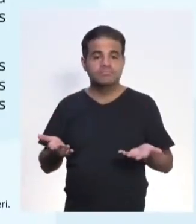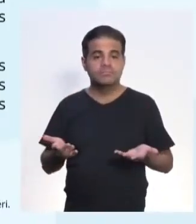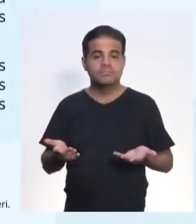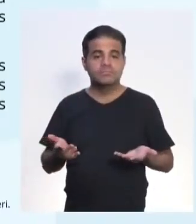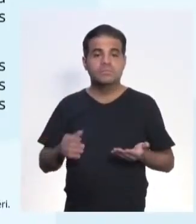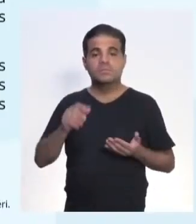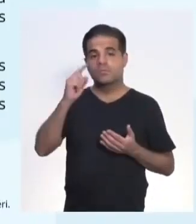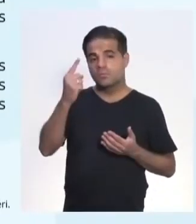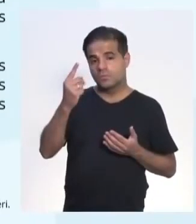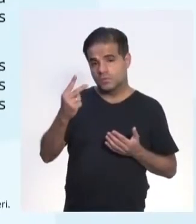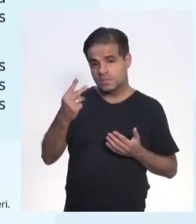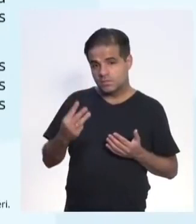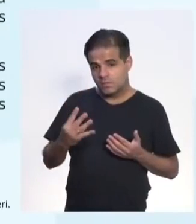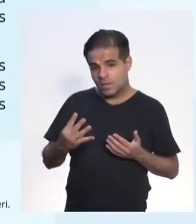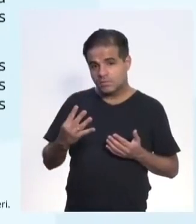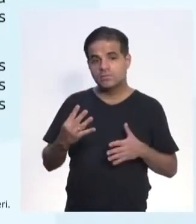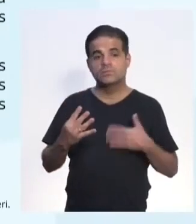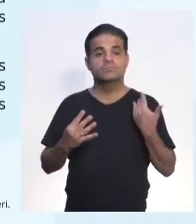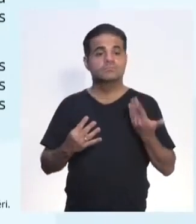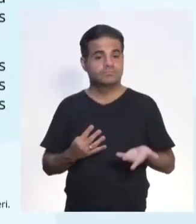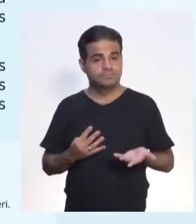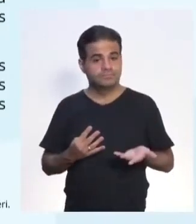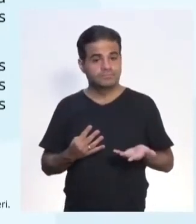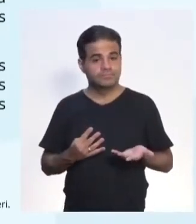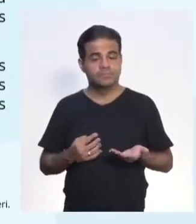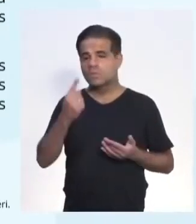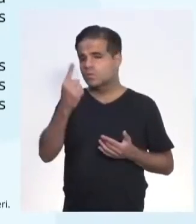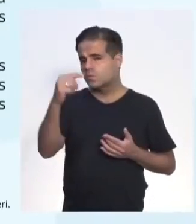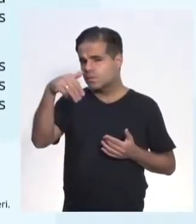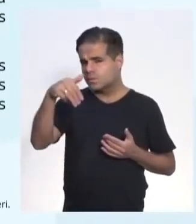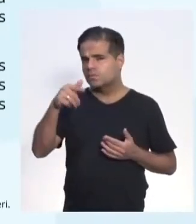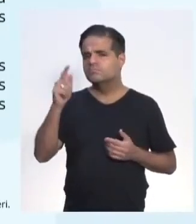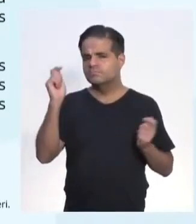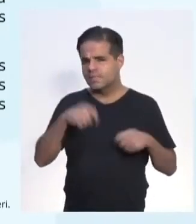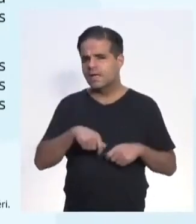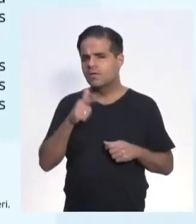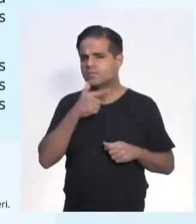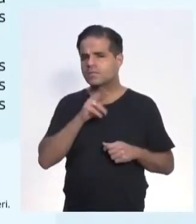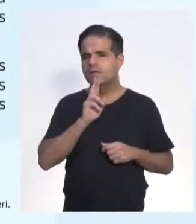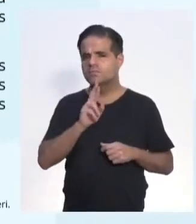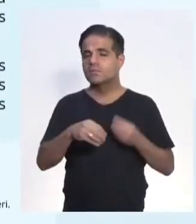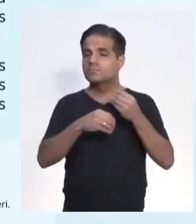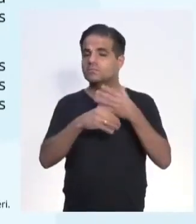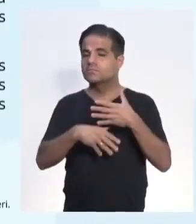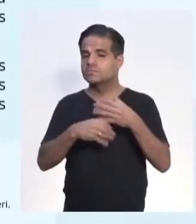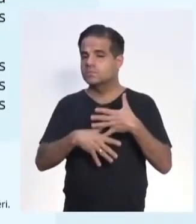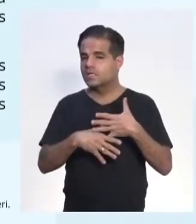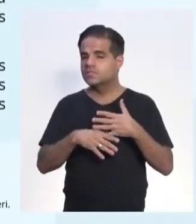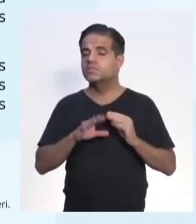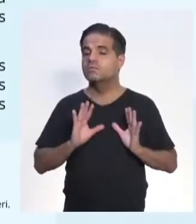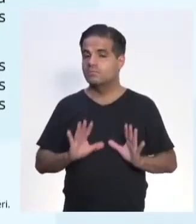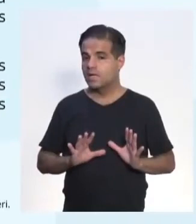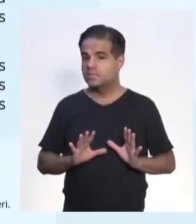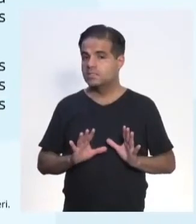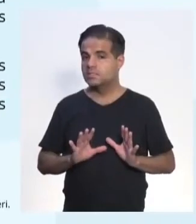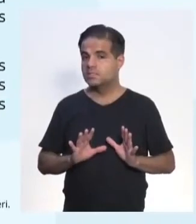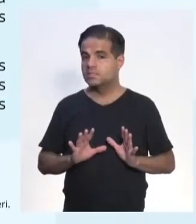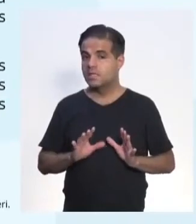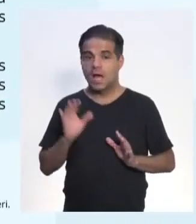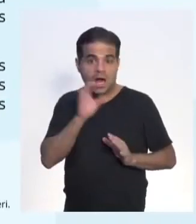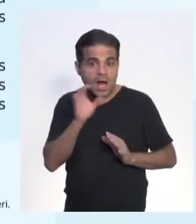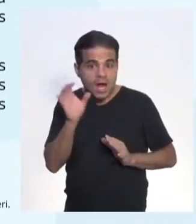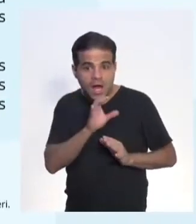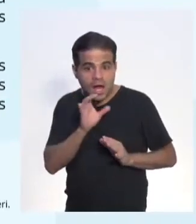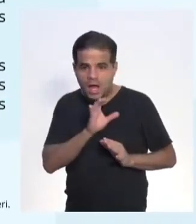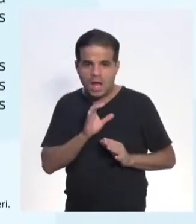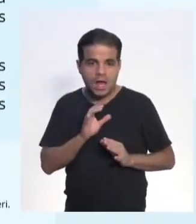1, 2, 3 ou 4. 1 minuto vocês conseguem responder no chat, mas não faça